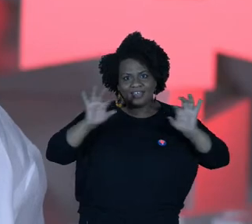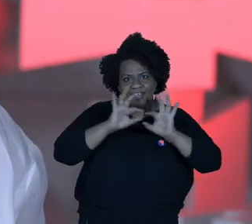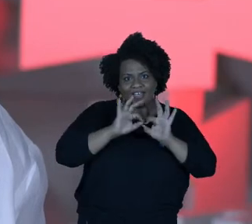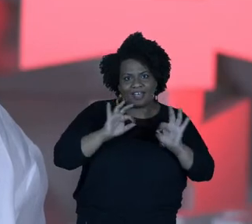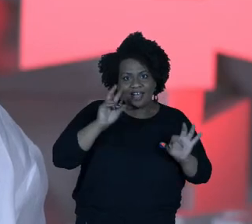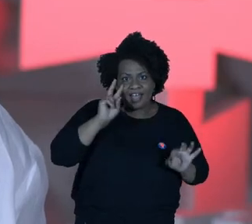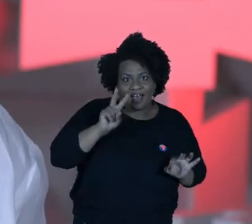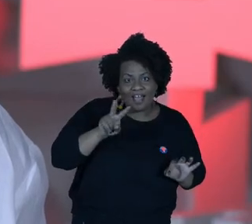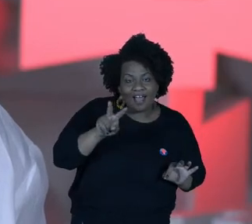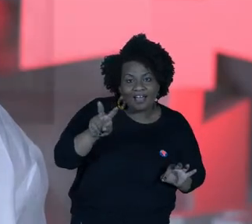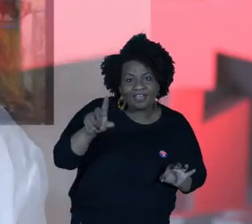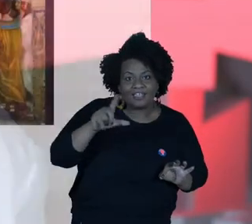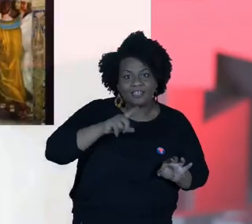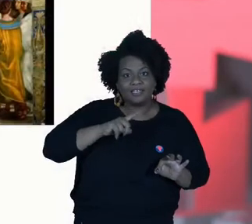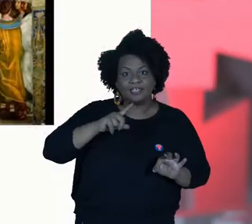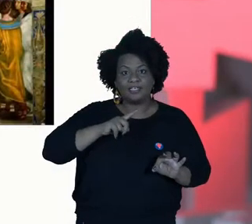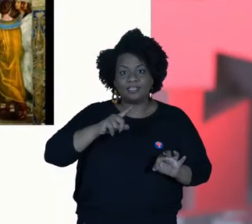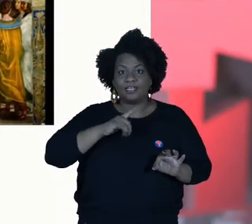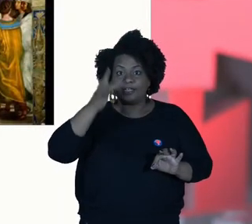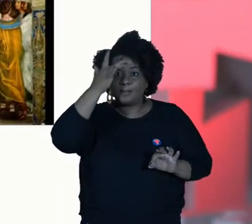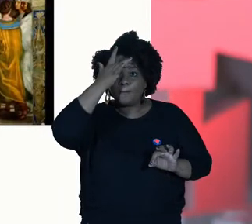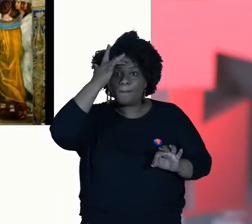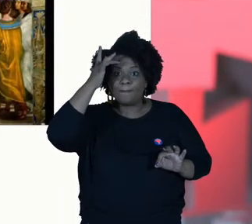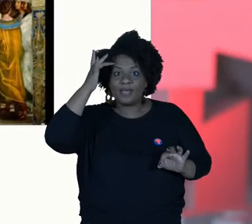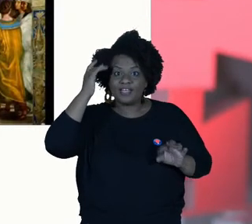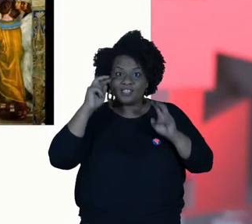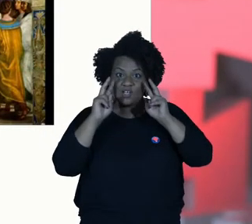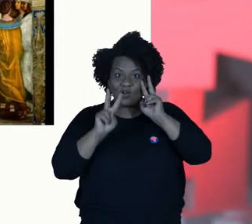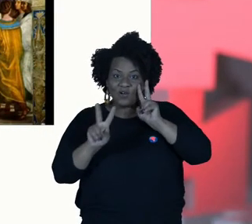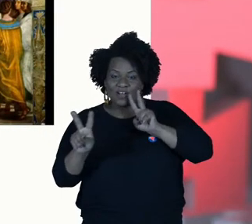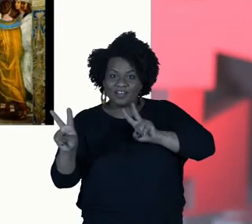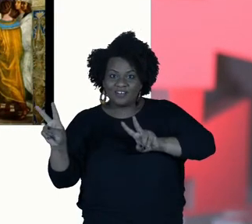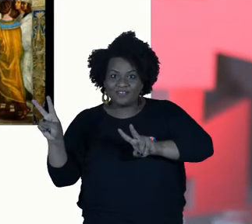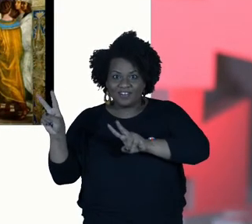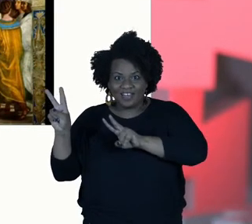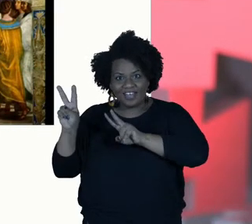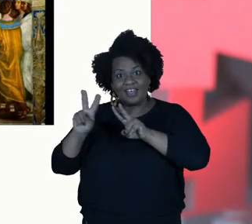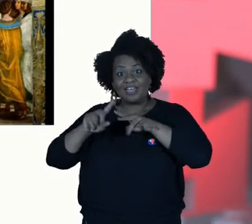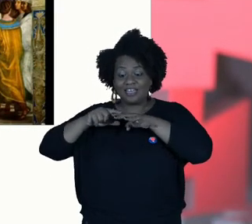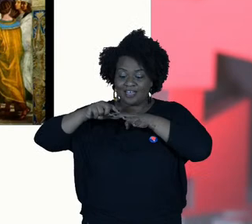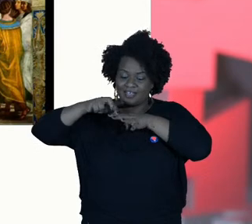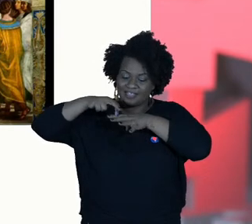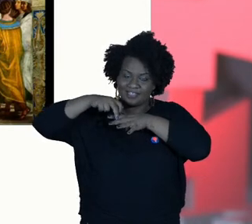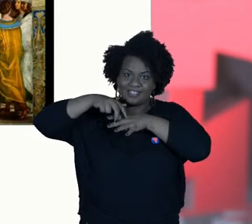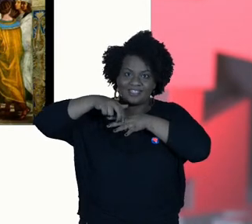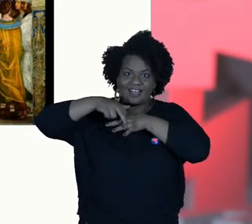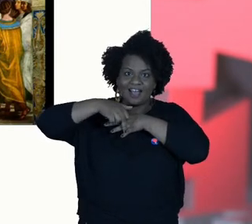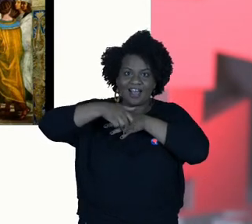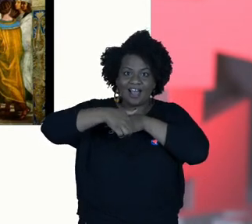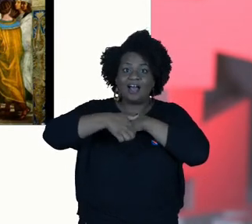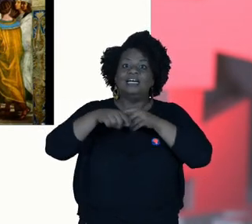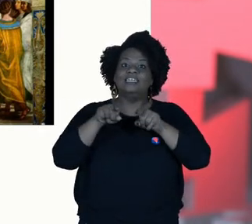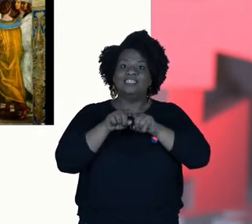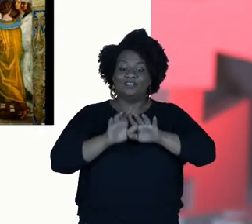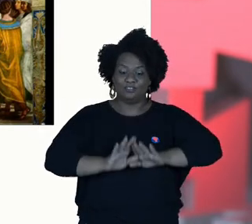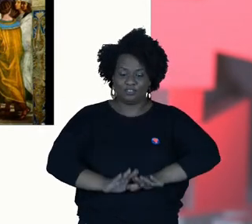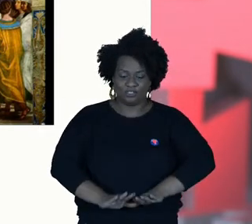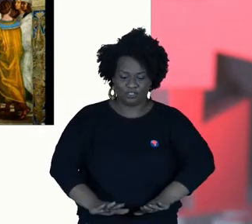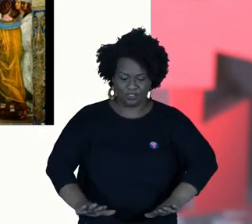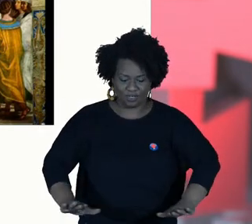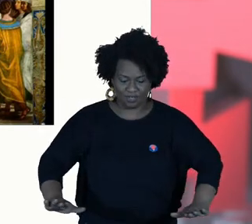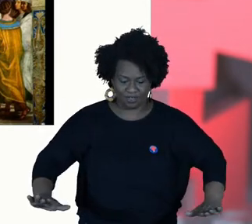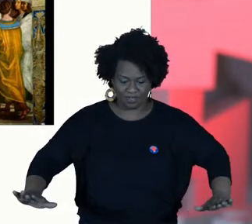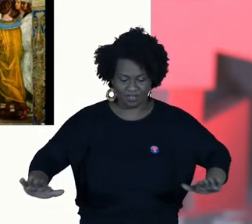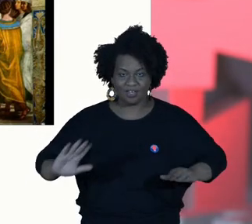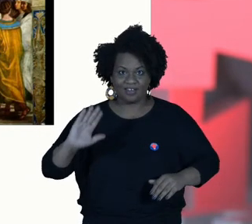cabeça dos apóstolos, você tem uma linha nas escadarias, no chão. Aqui tem